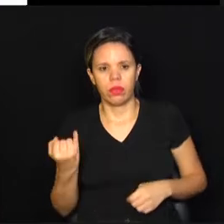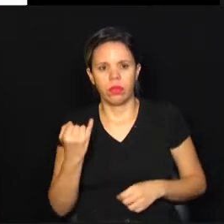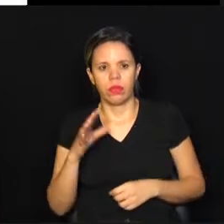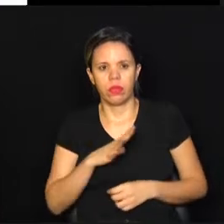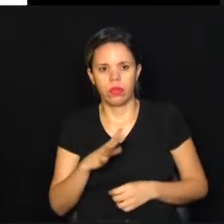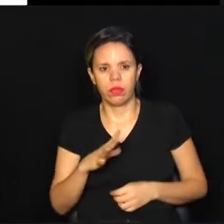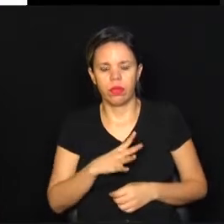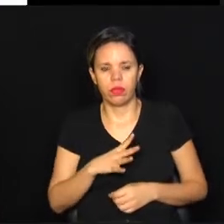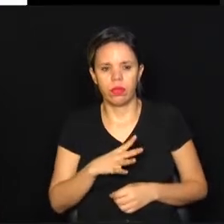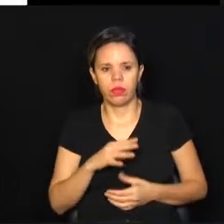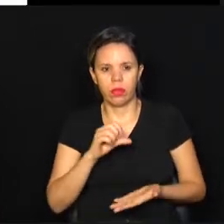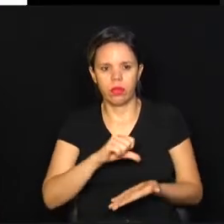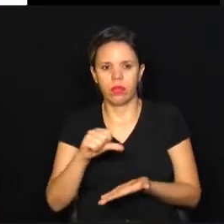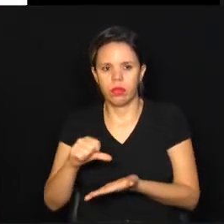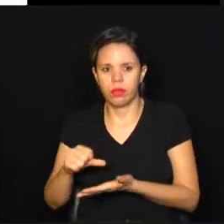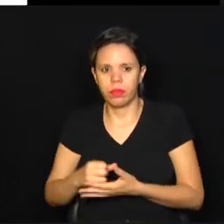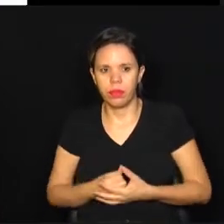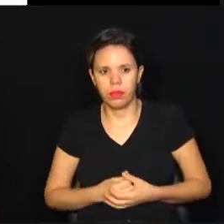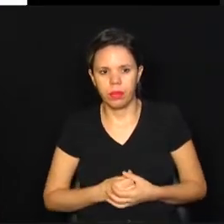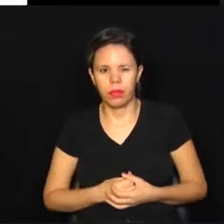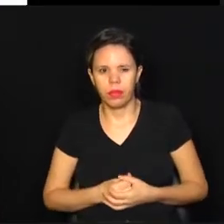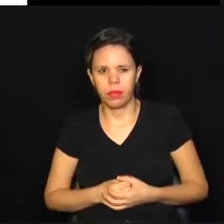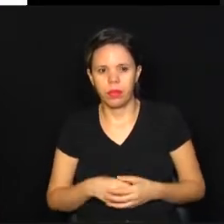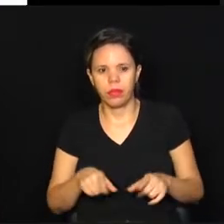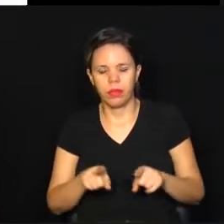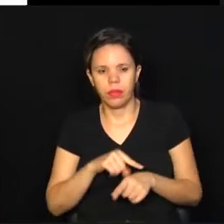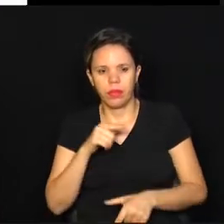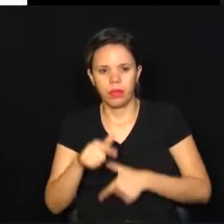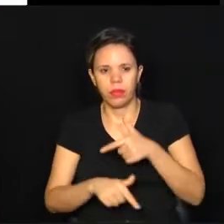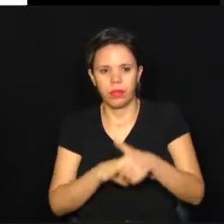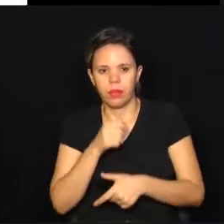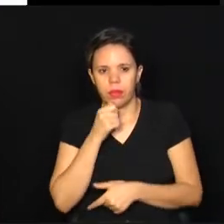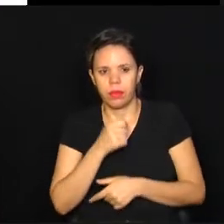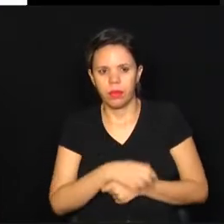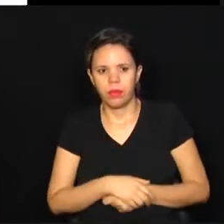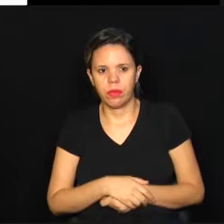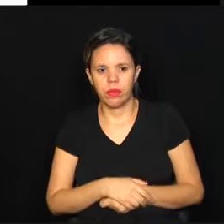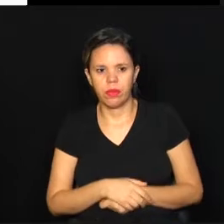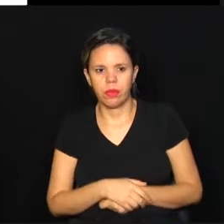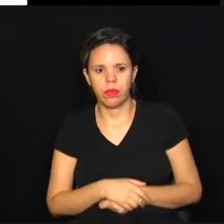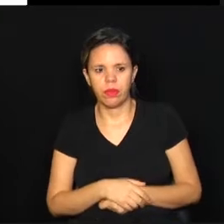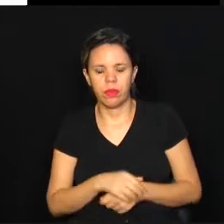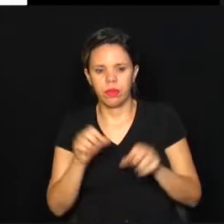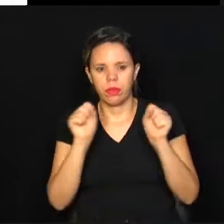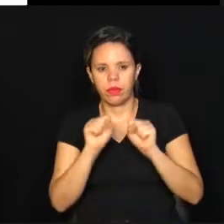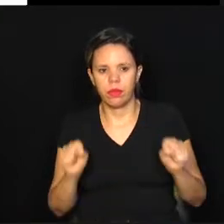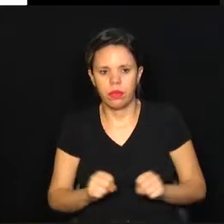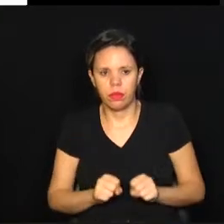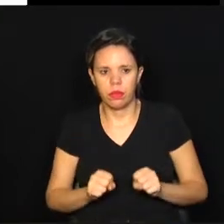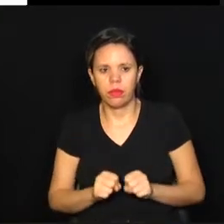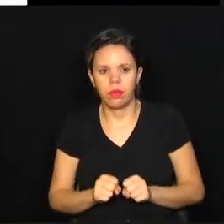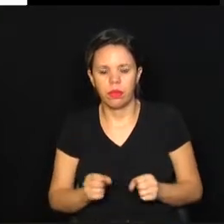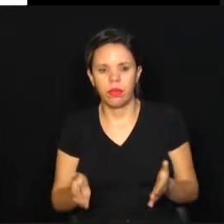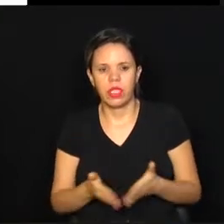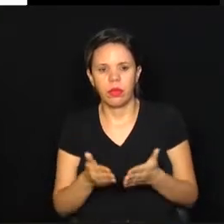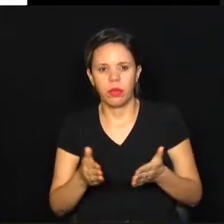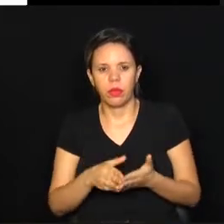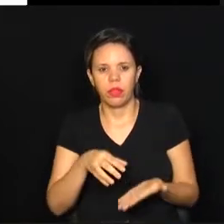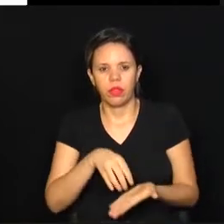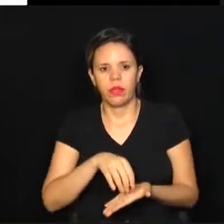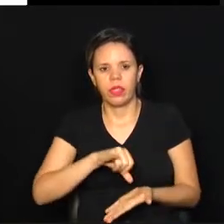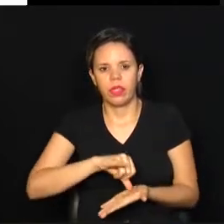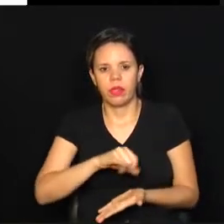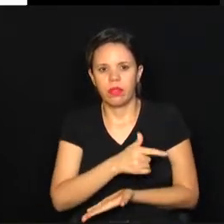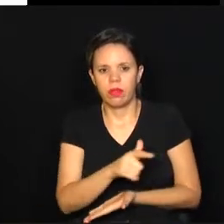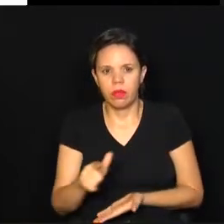e para essa região, mas eles estão operando ainda no sistema periferia-centro. Nós